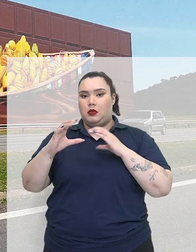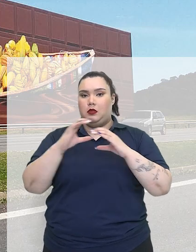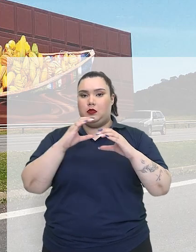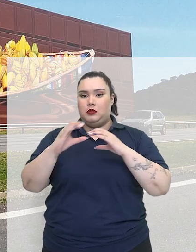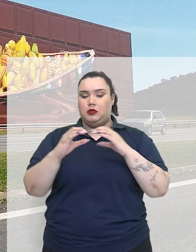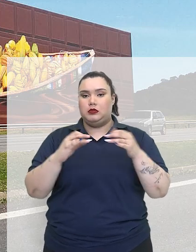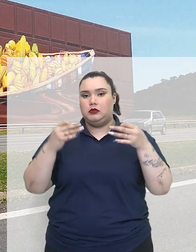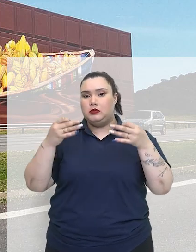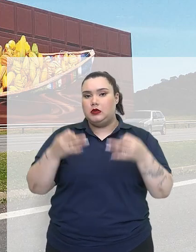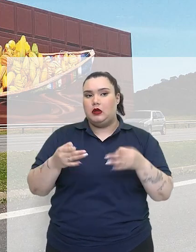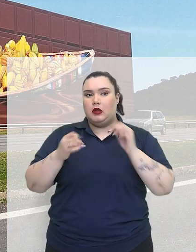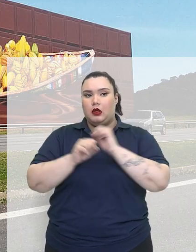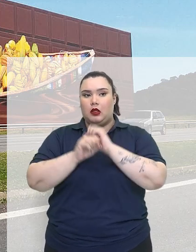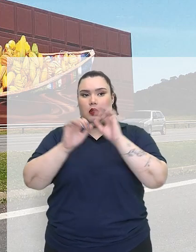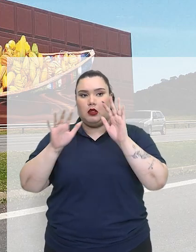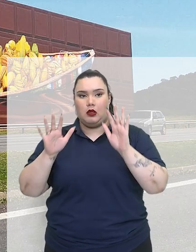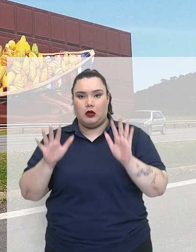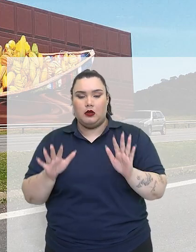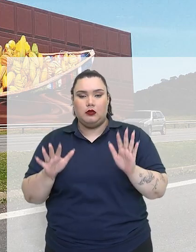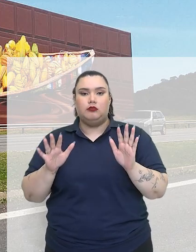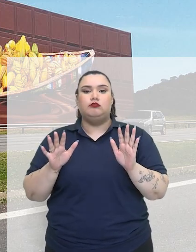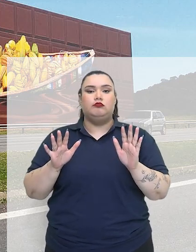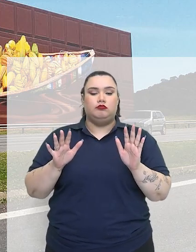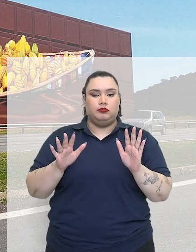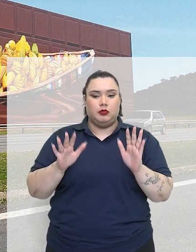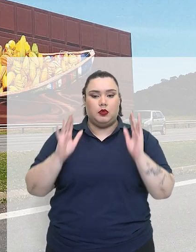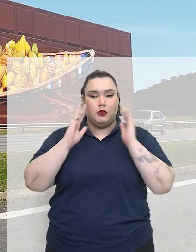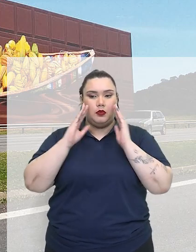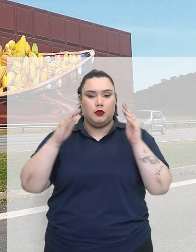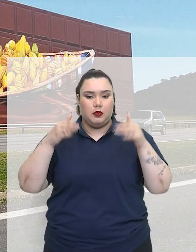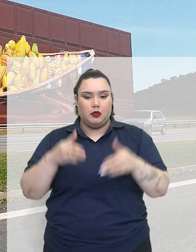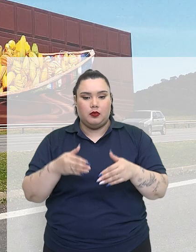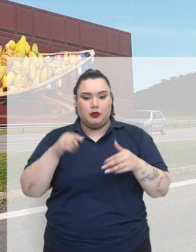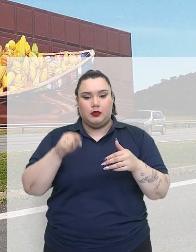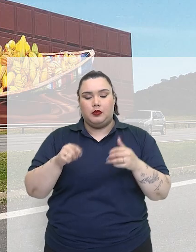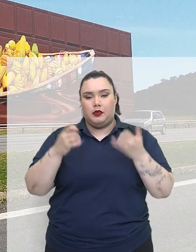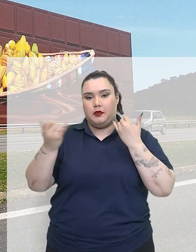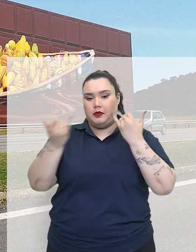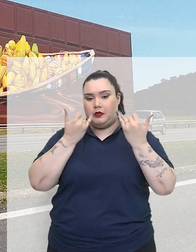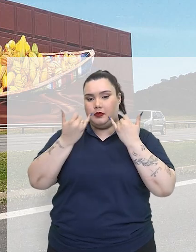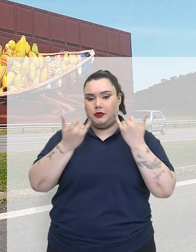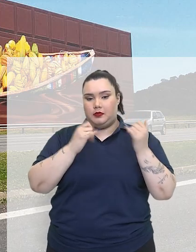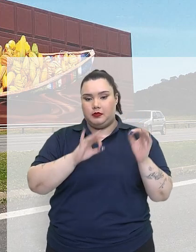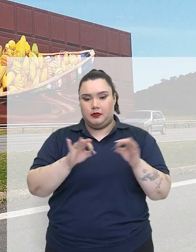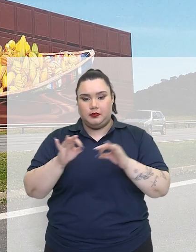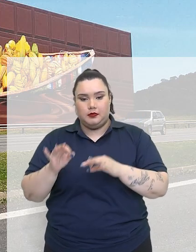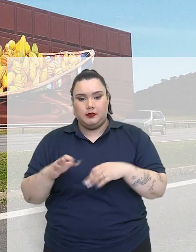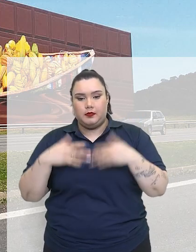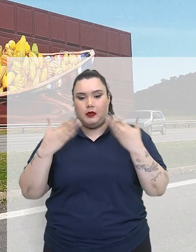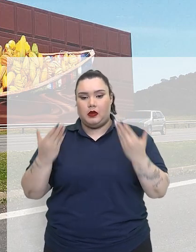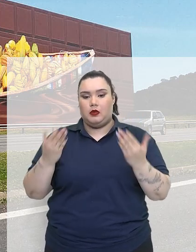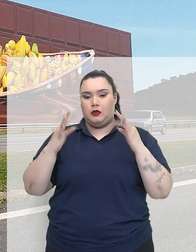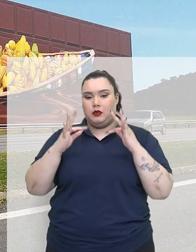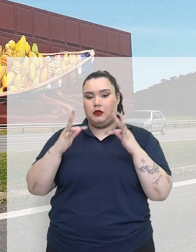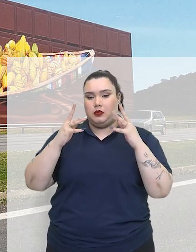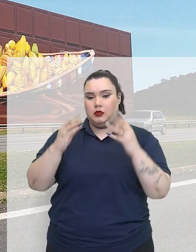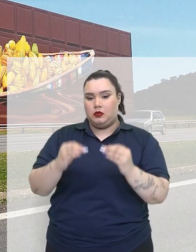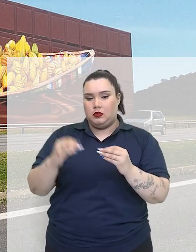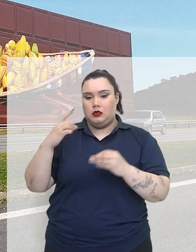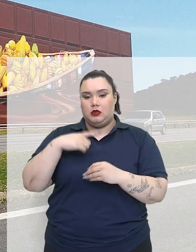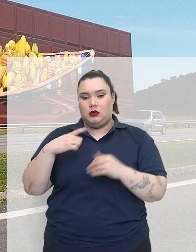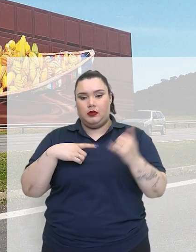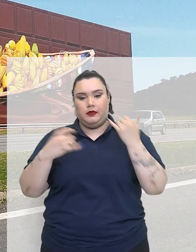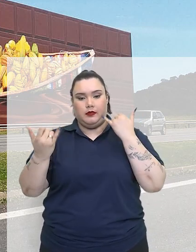comunicação assertiva, uma comunicação clara daquilo que se quer informar. Então, para tudo, há o que?